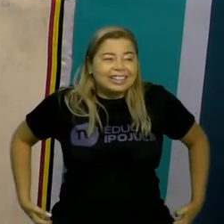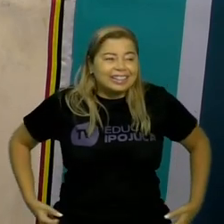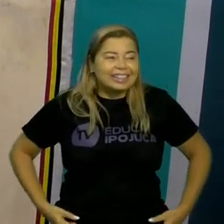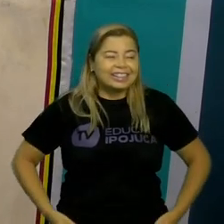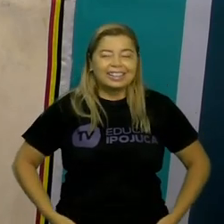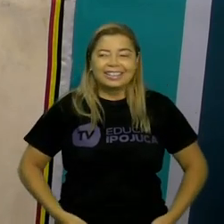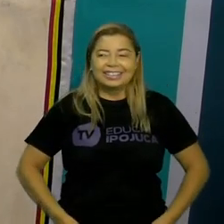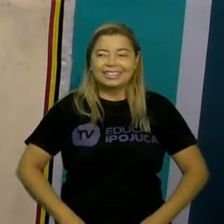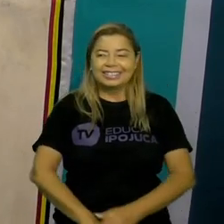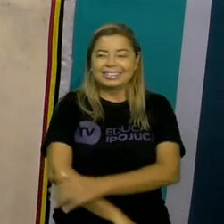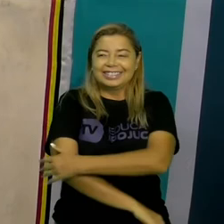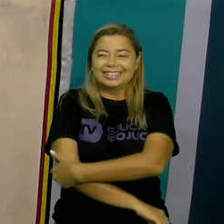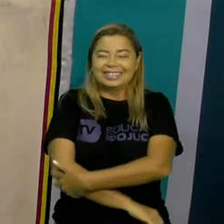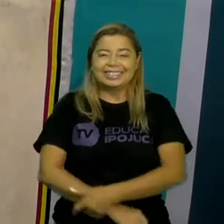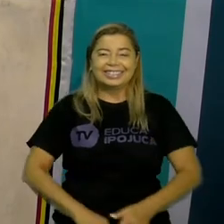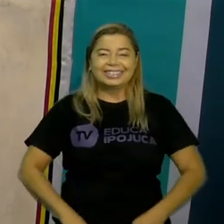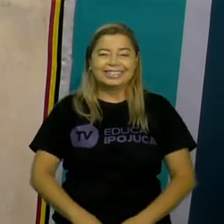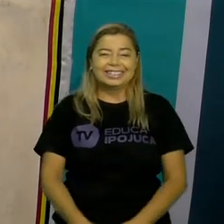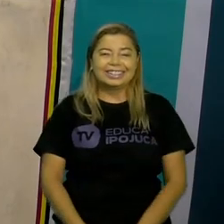Pode?